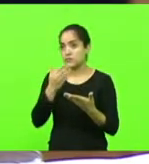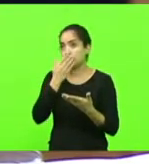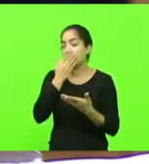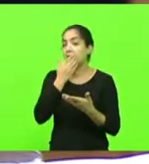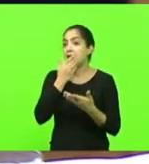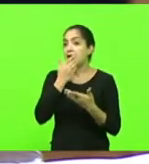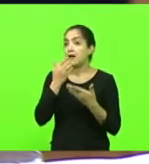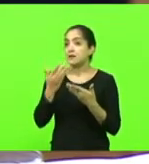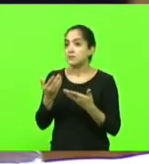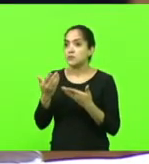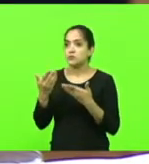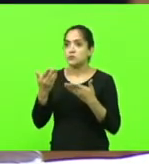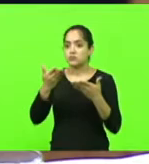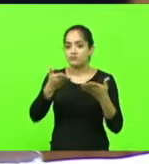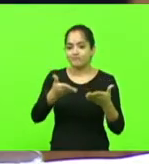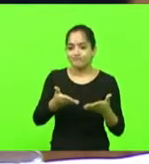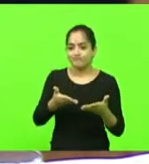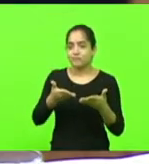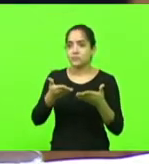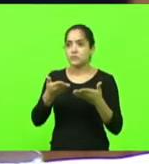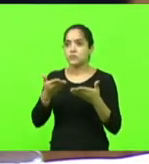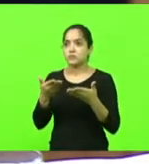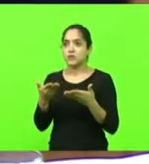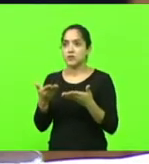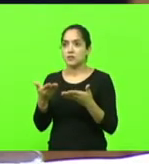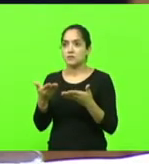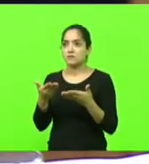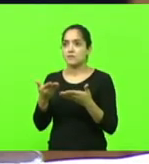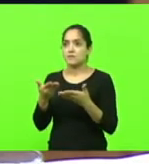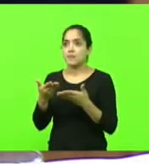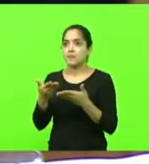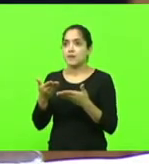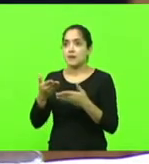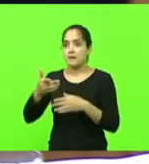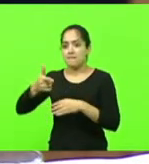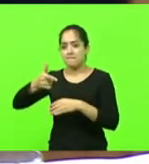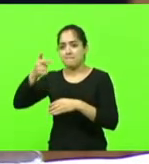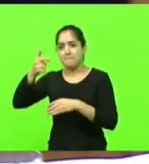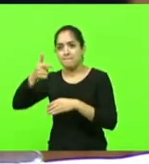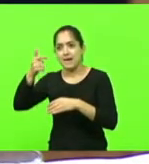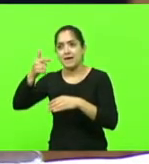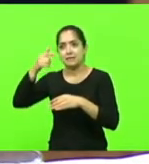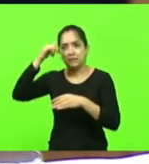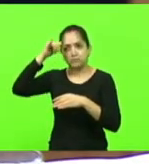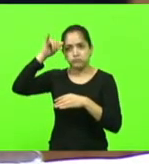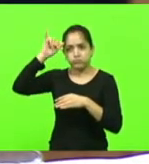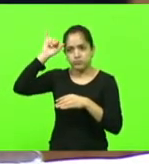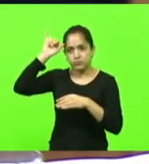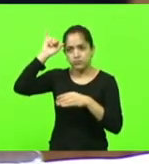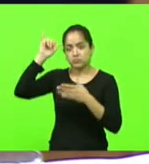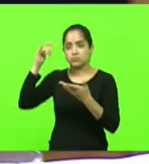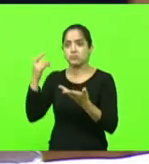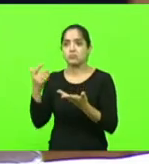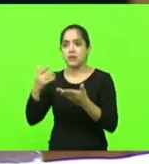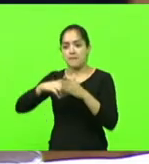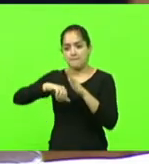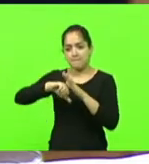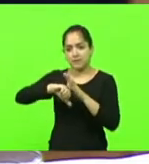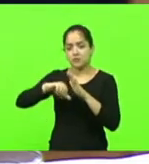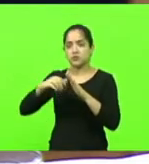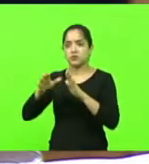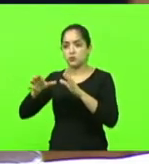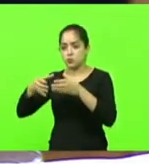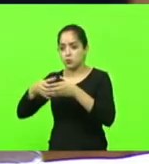pessoas chegam, bandido, deputado Moacir Sopel, matam o gado e deixam a carcaça lá. Imagine o